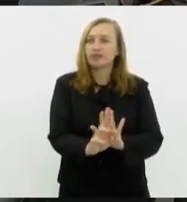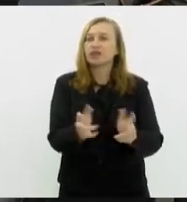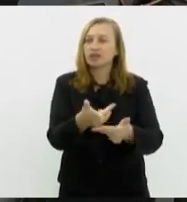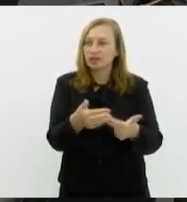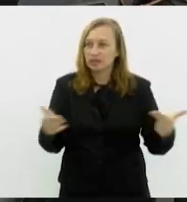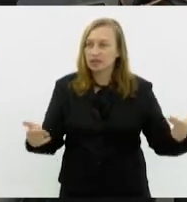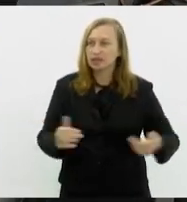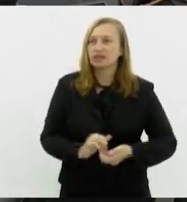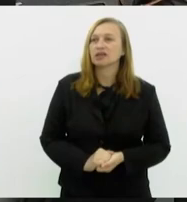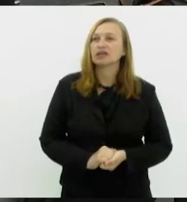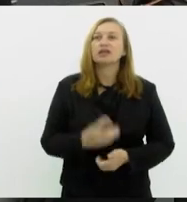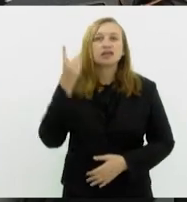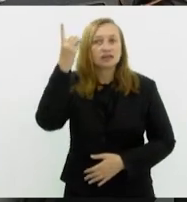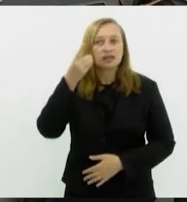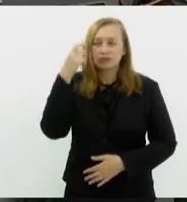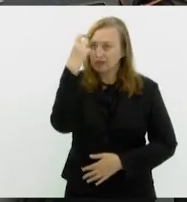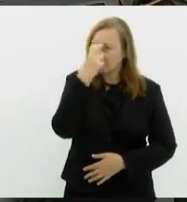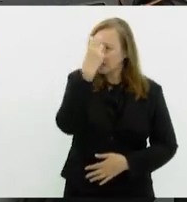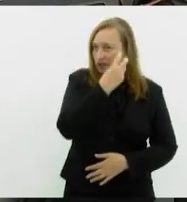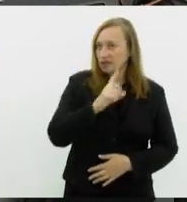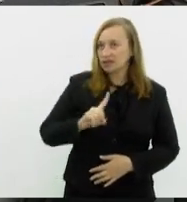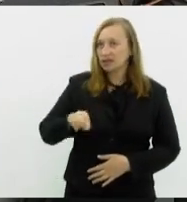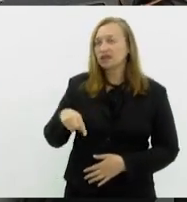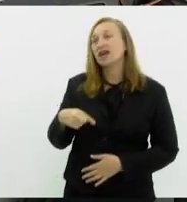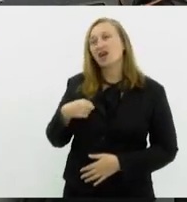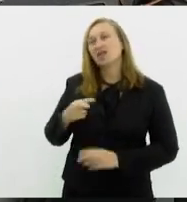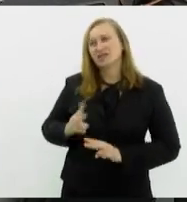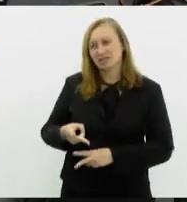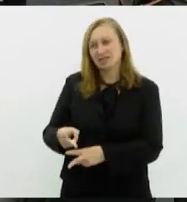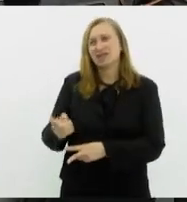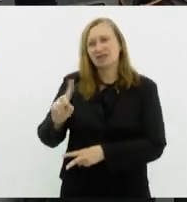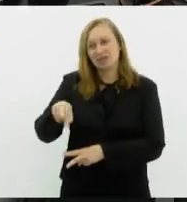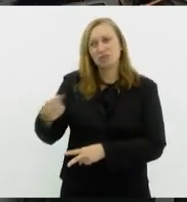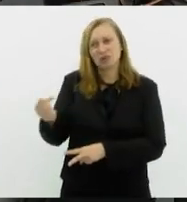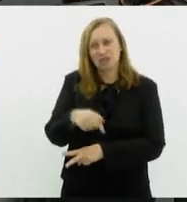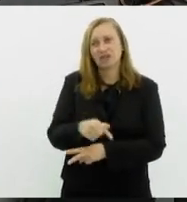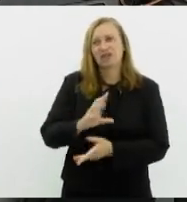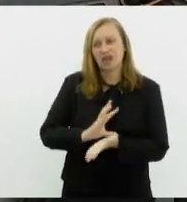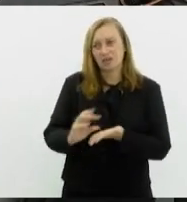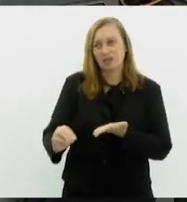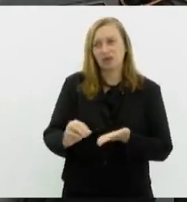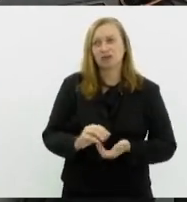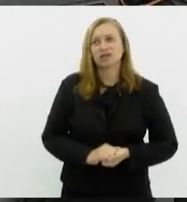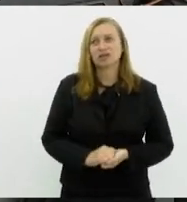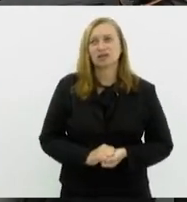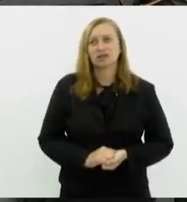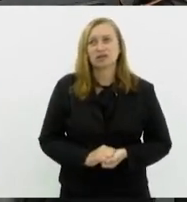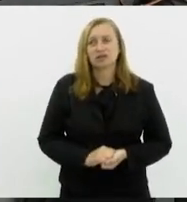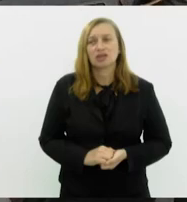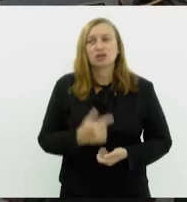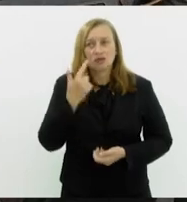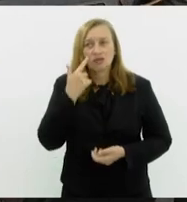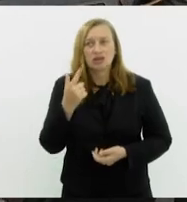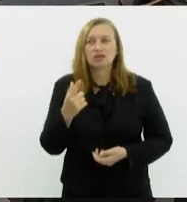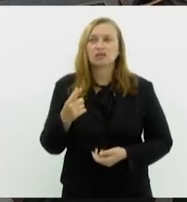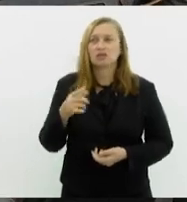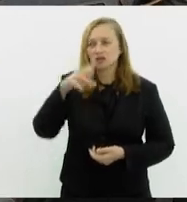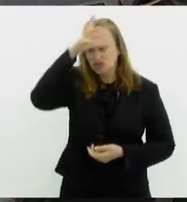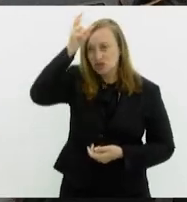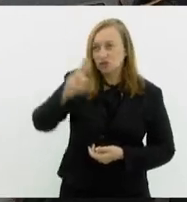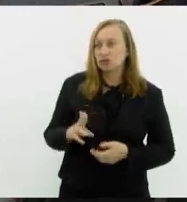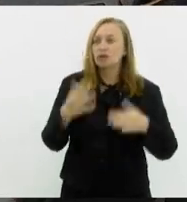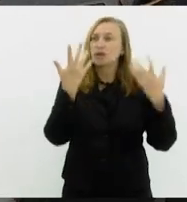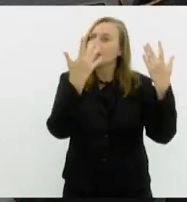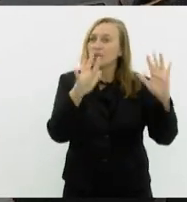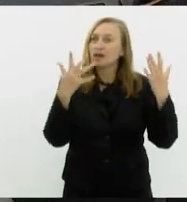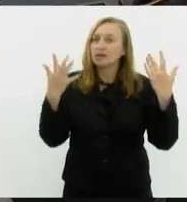pluralidade. Deputada Verônica, em seguida eu vou seguir a pauta aqui. Bem rapidinho, presidenta Tia Ju, quero também